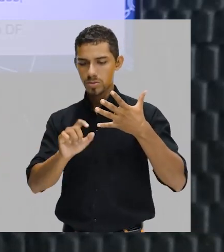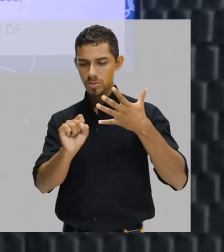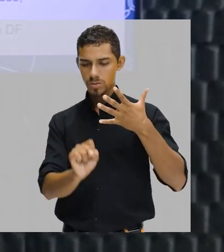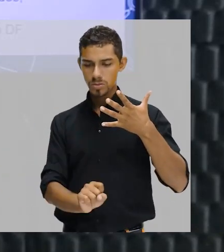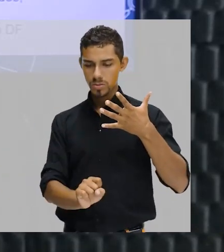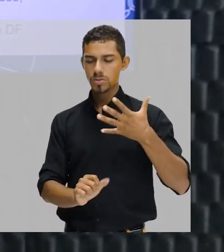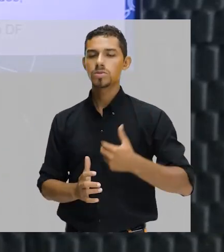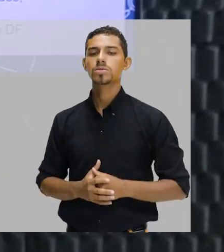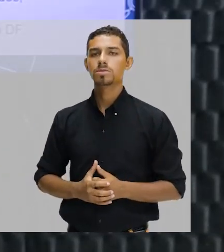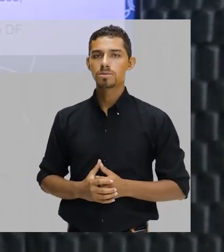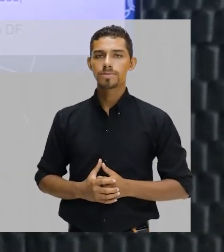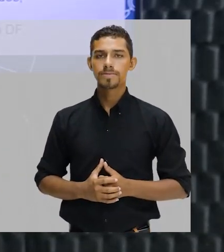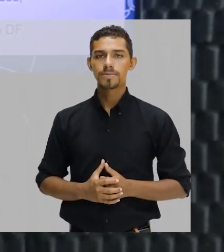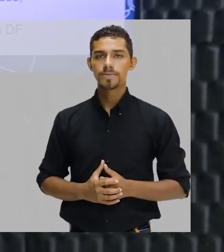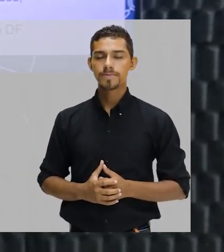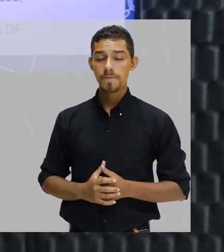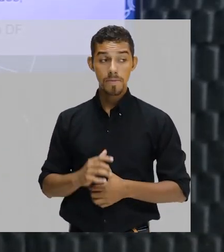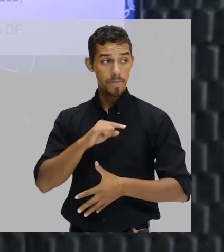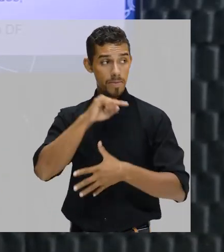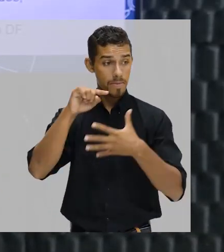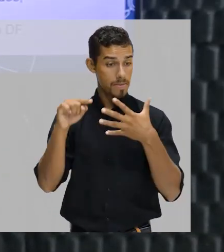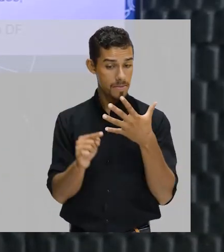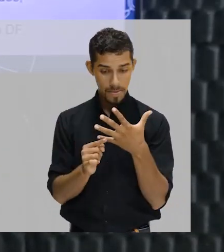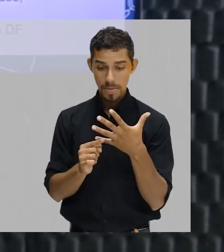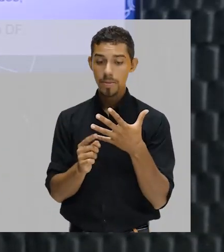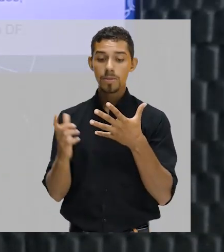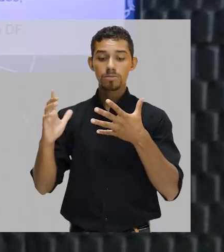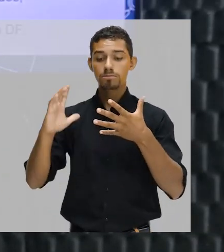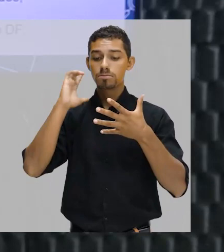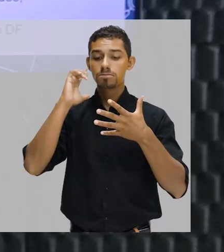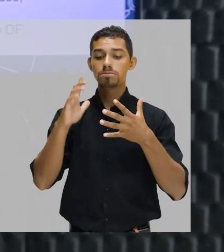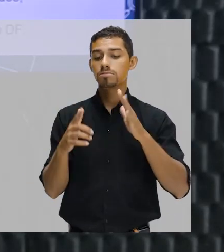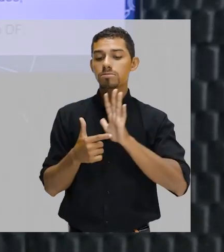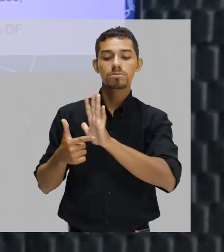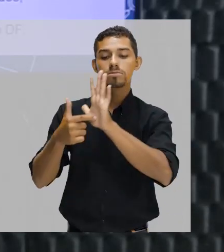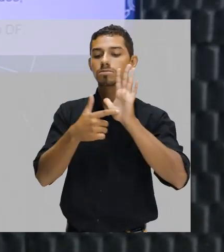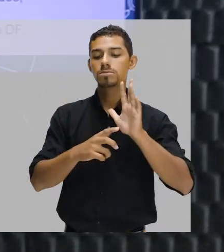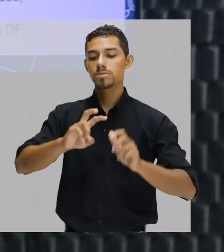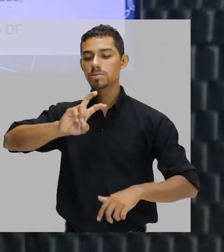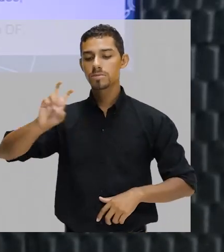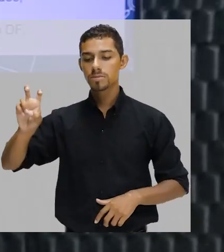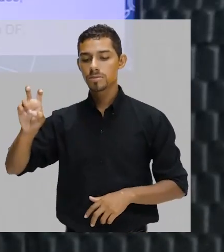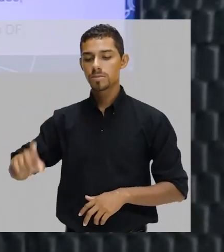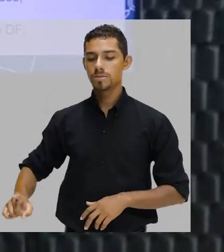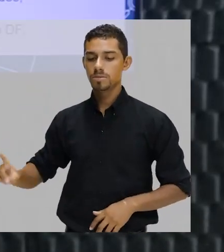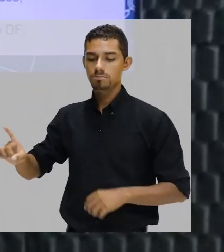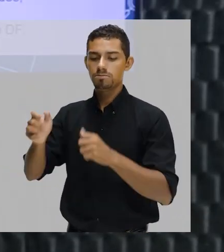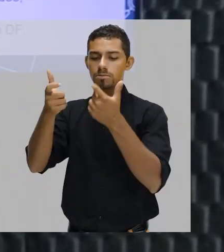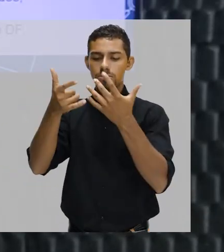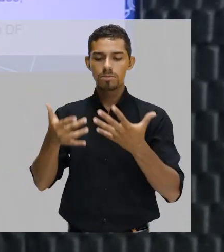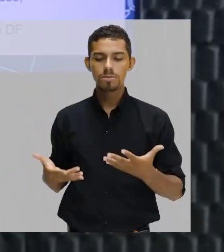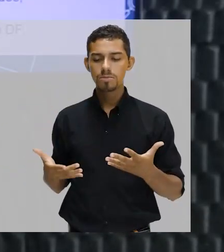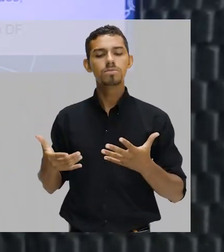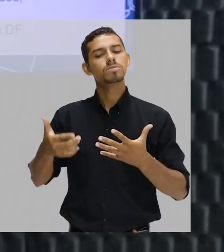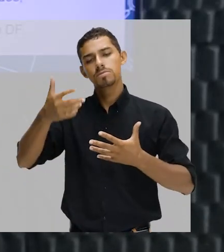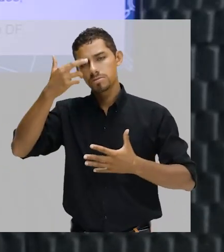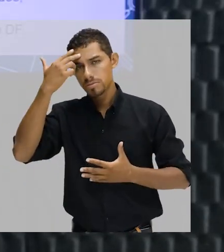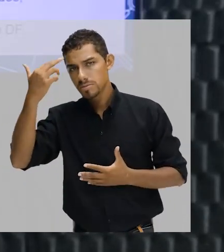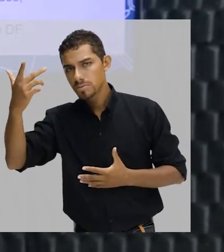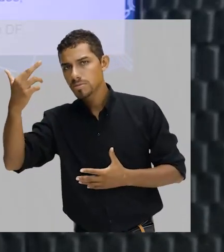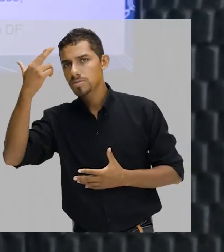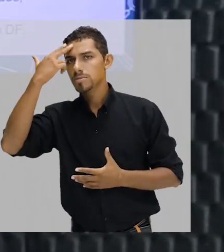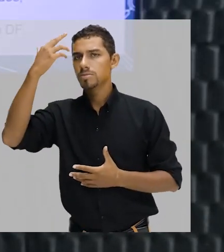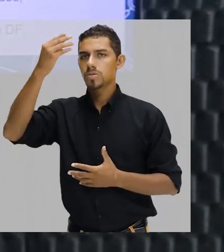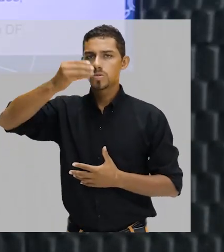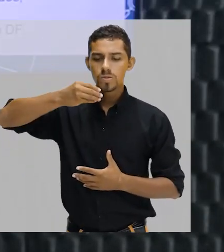e a região sul. Essa classificação, galera, tá certo? Ela vai levar em consideração os aspectos históricos, tá certo?